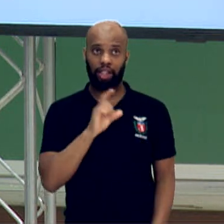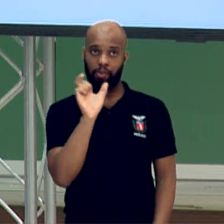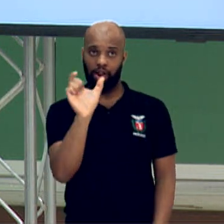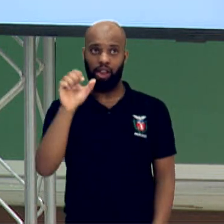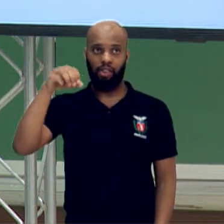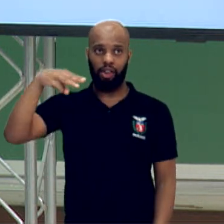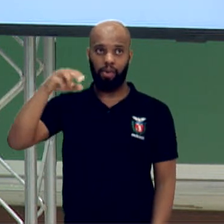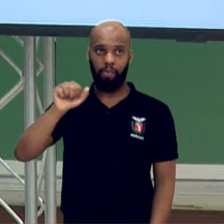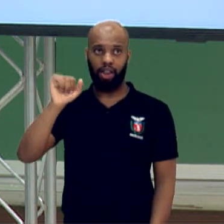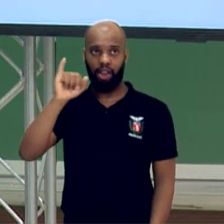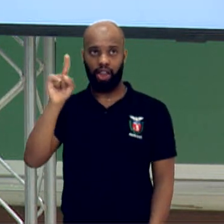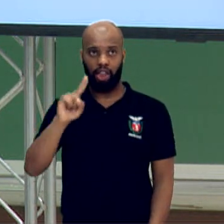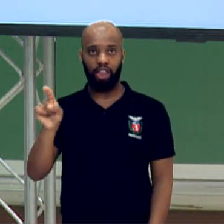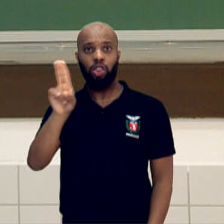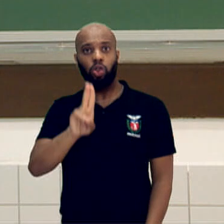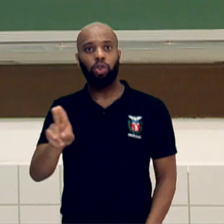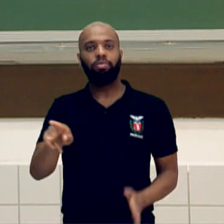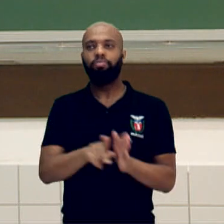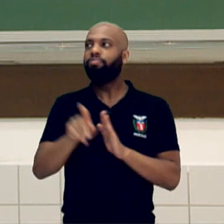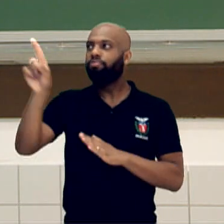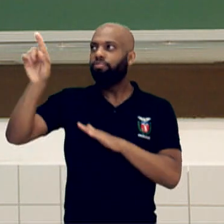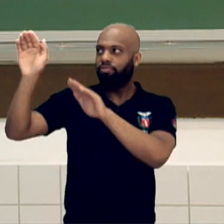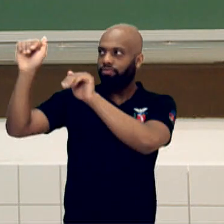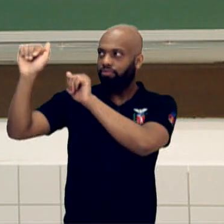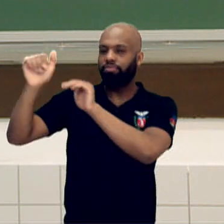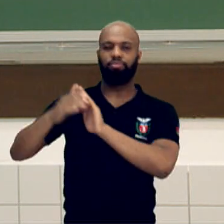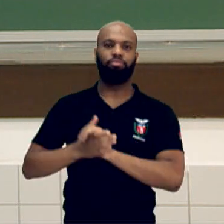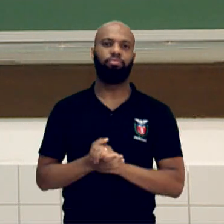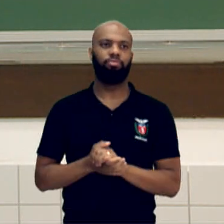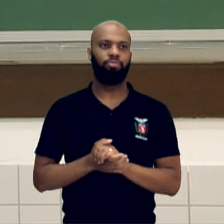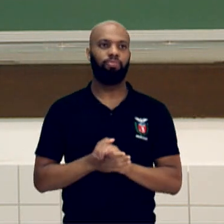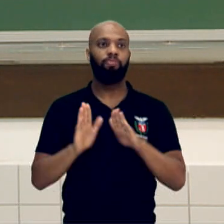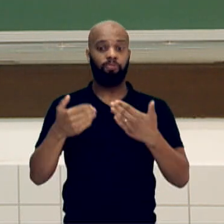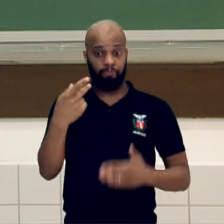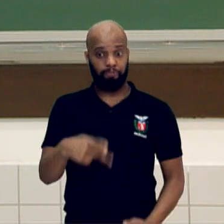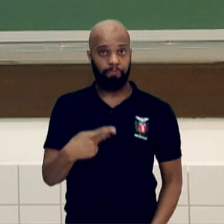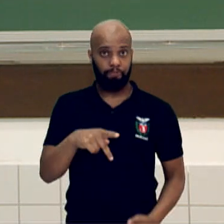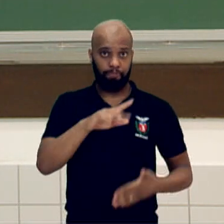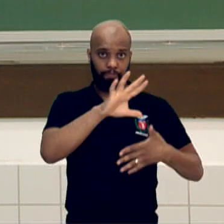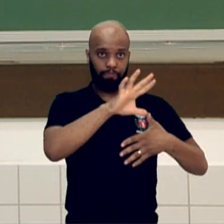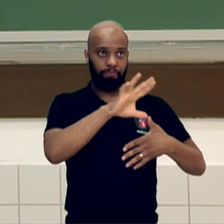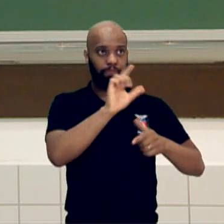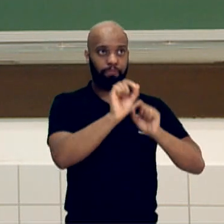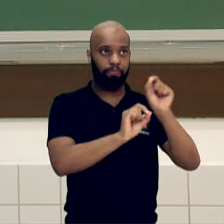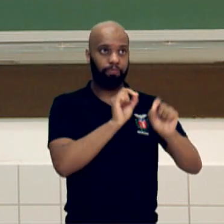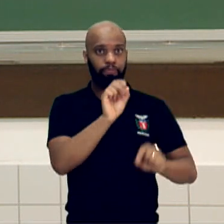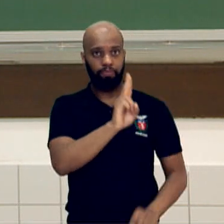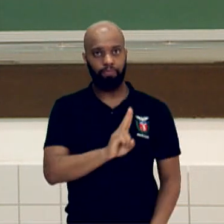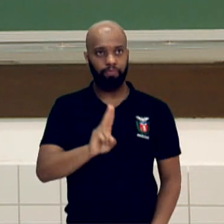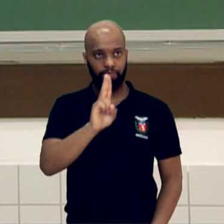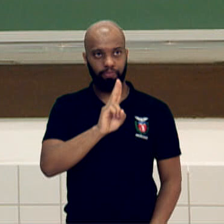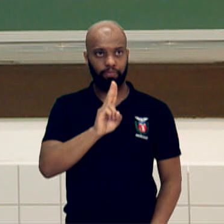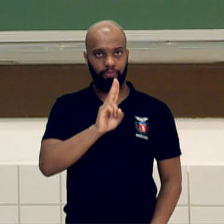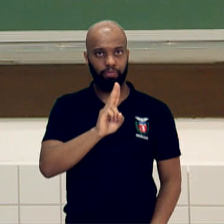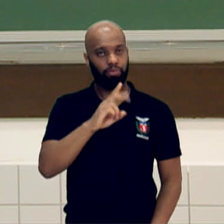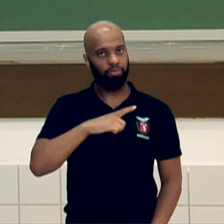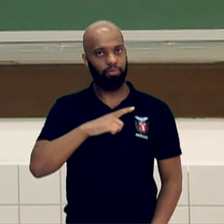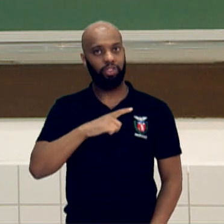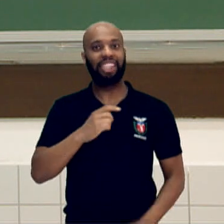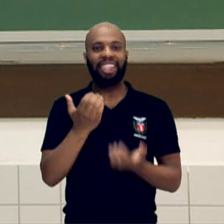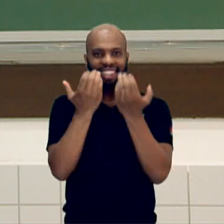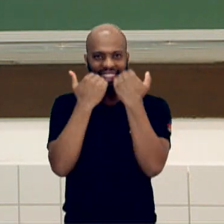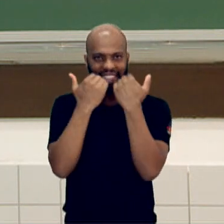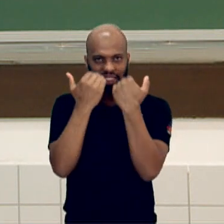maíz é utilizada no contexto da Espanha, e aqui então nós colocaríamos qual mesmo? Lembram? Choclo,